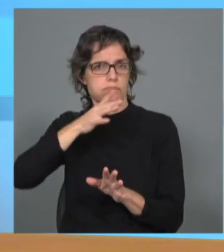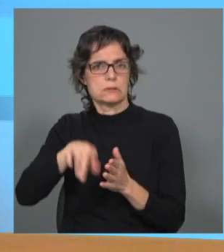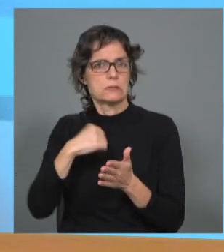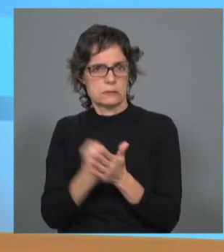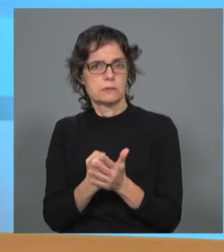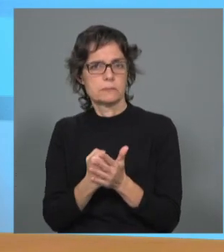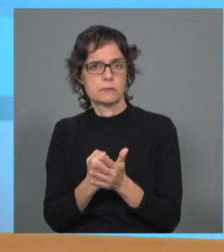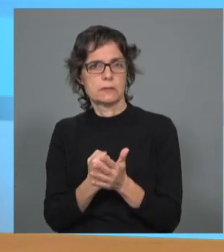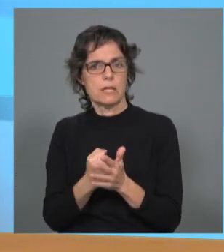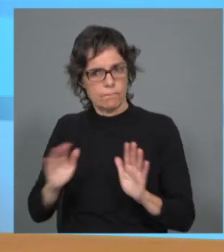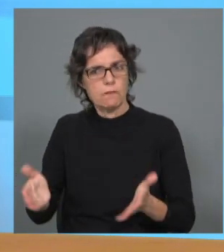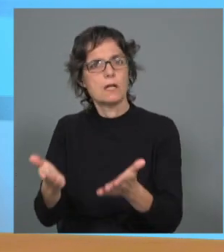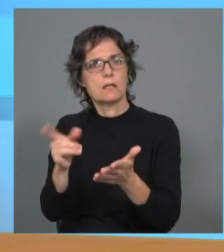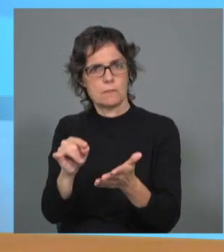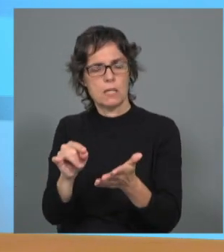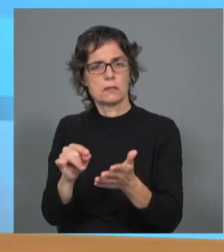impulsionador e concretizador